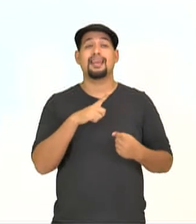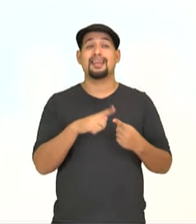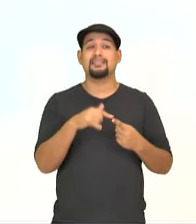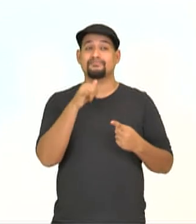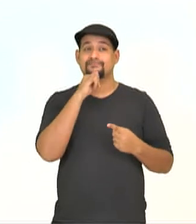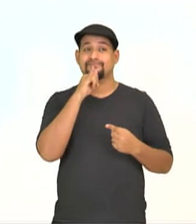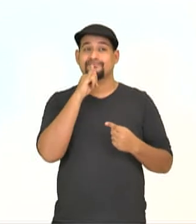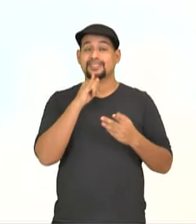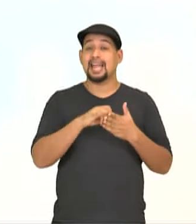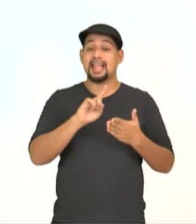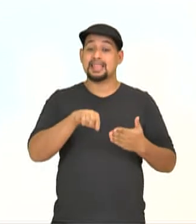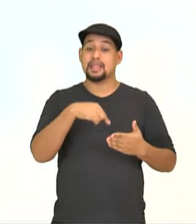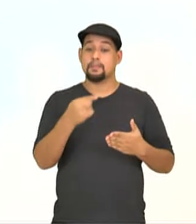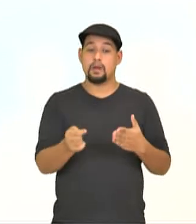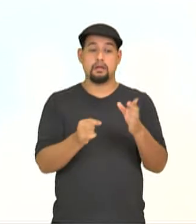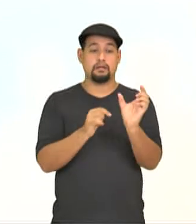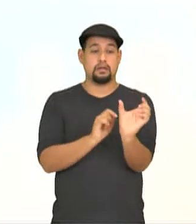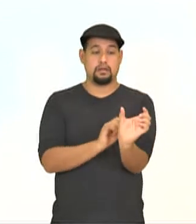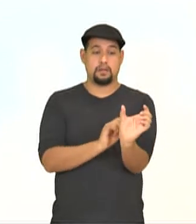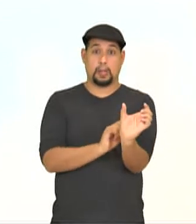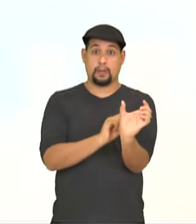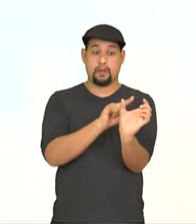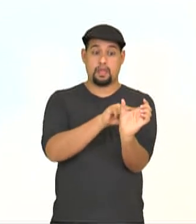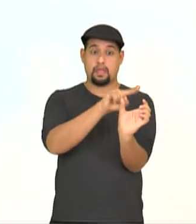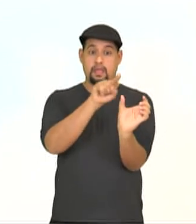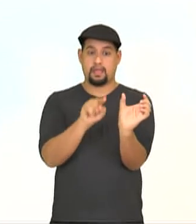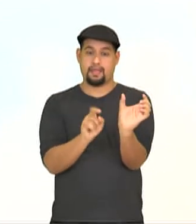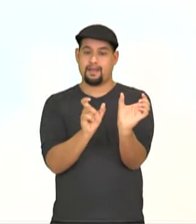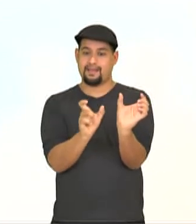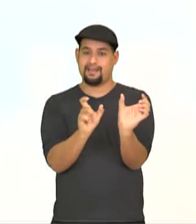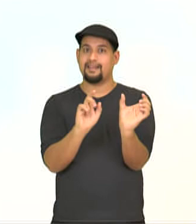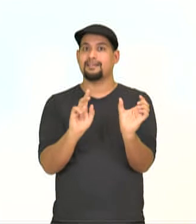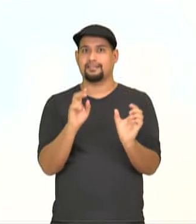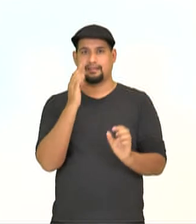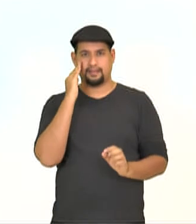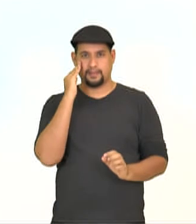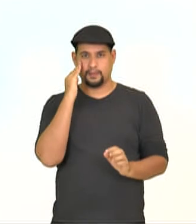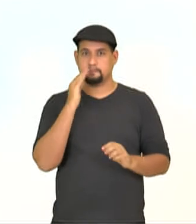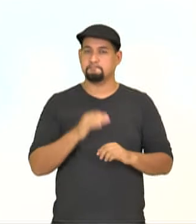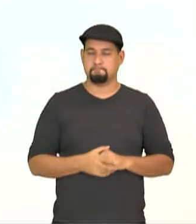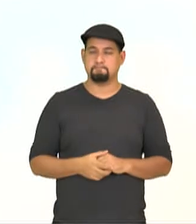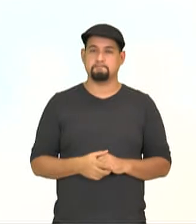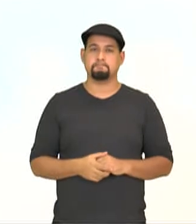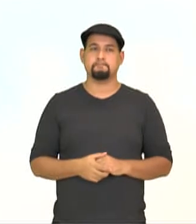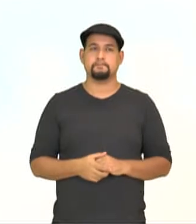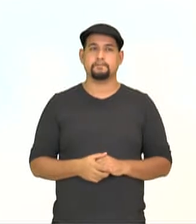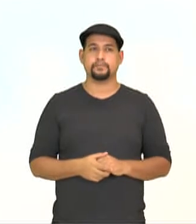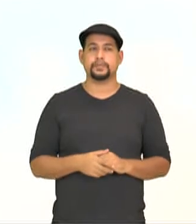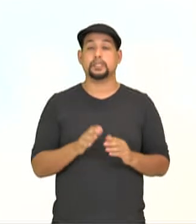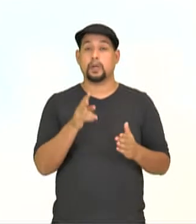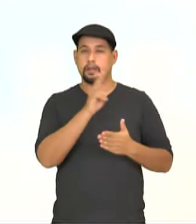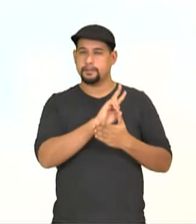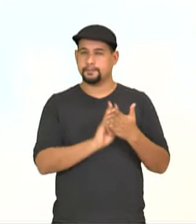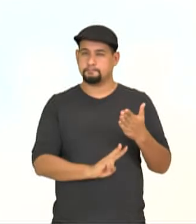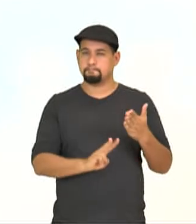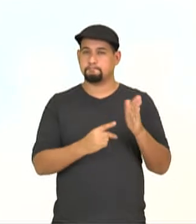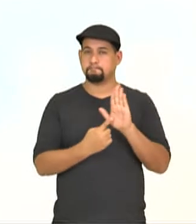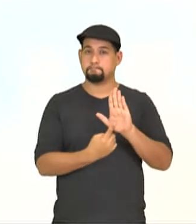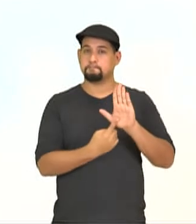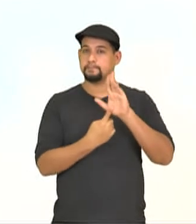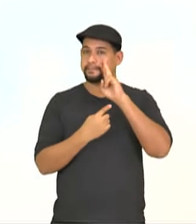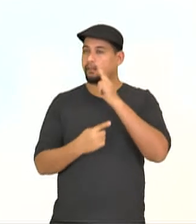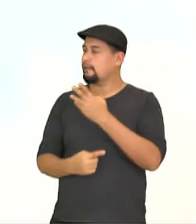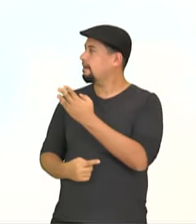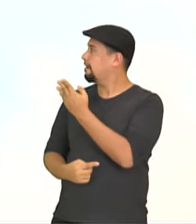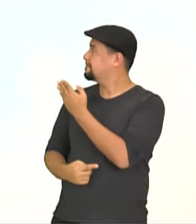detrás, depois del sustantivo hijos. Tá bem? Lê el cómic. Mais um